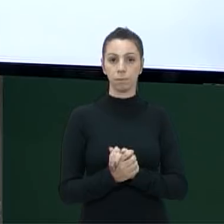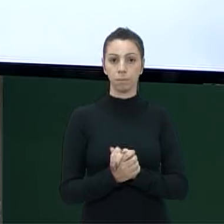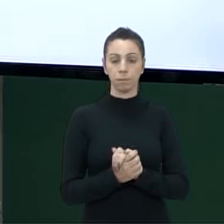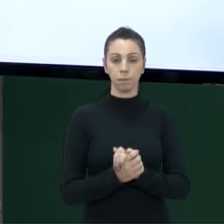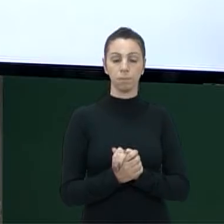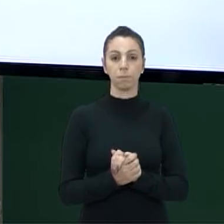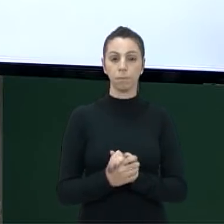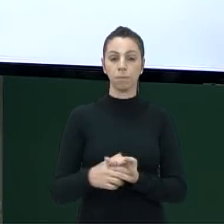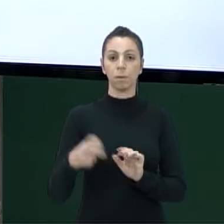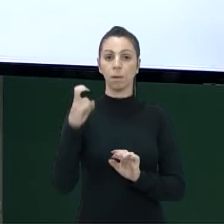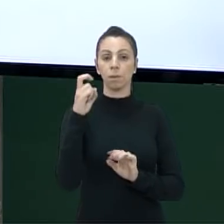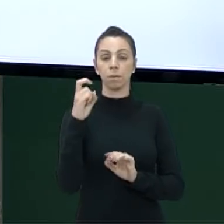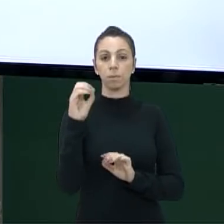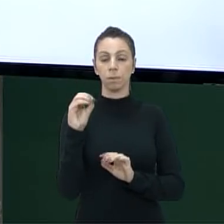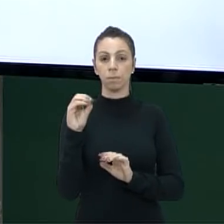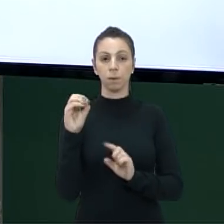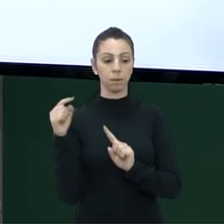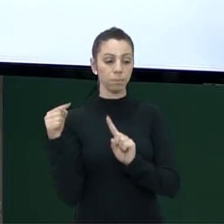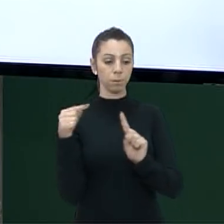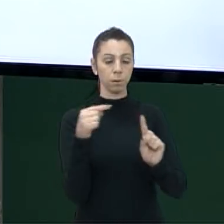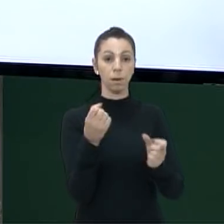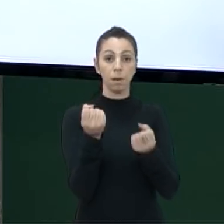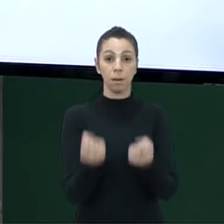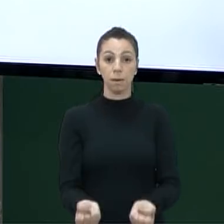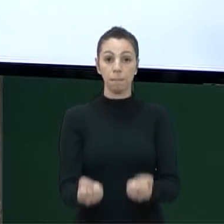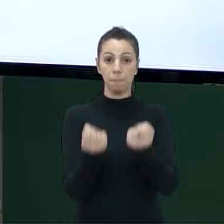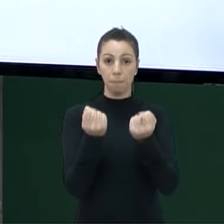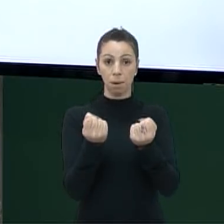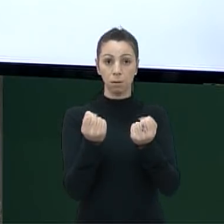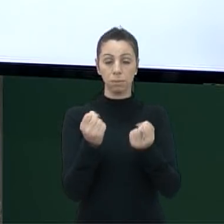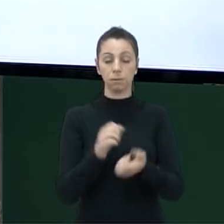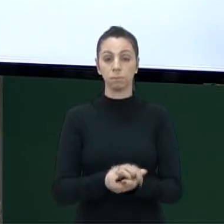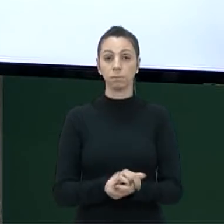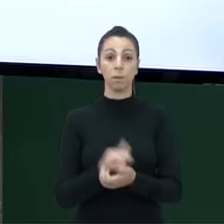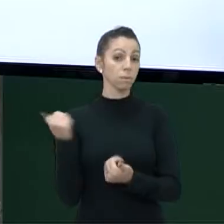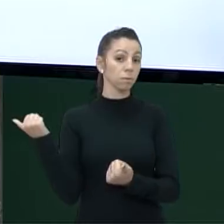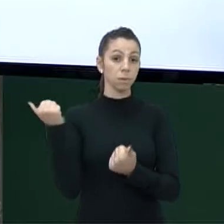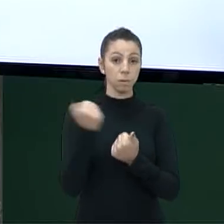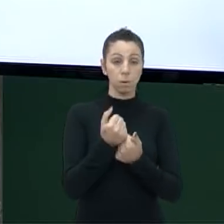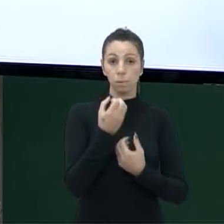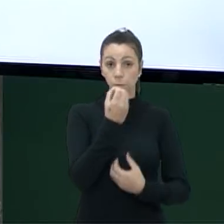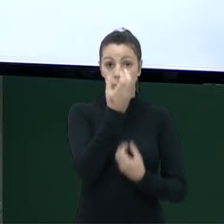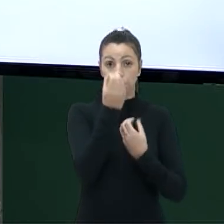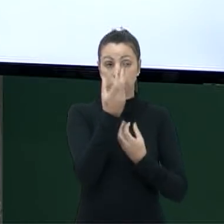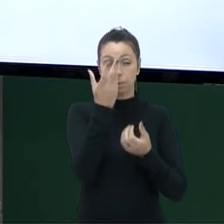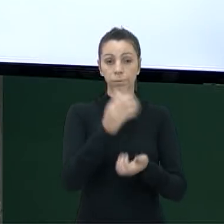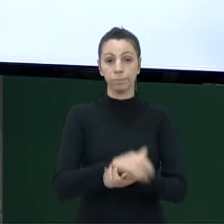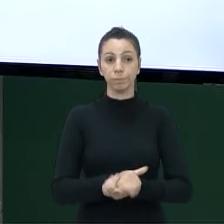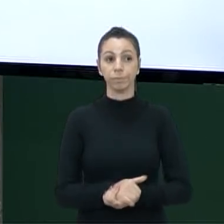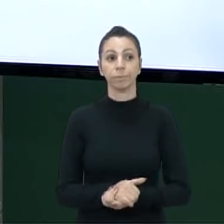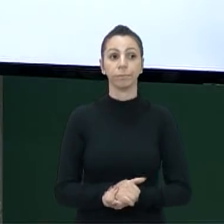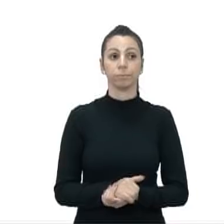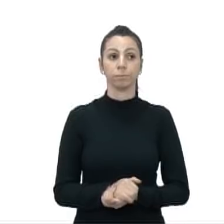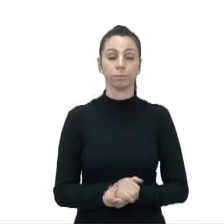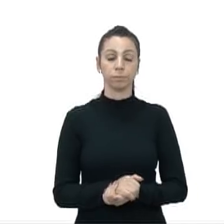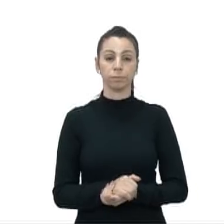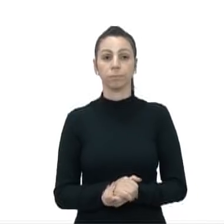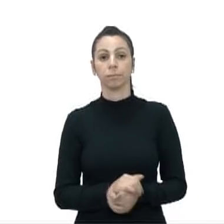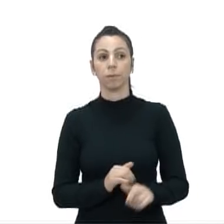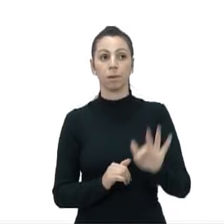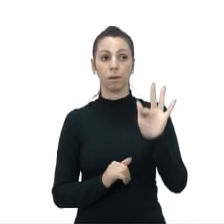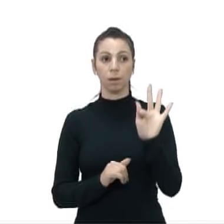força resultante, e a massa ali. Só faz a substituição de dados, gente. Muito simples. Então, aplicando na fórmula de F igual a vezes